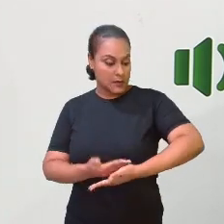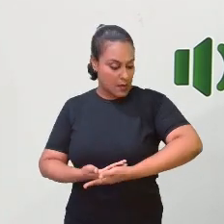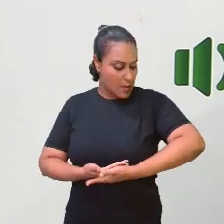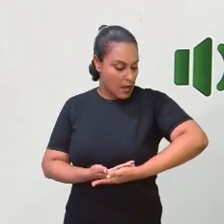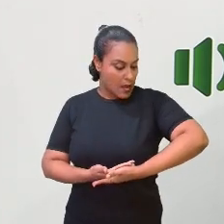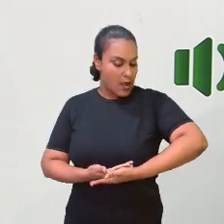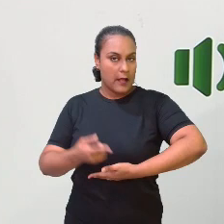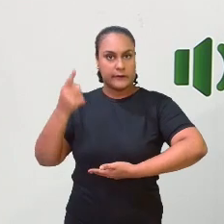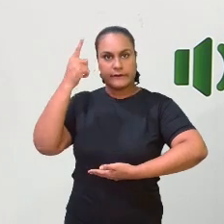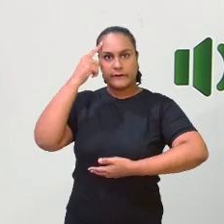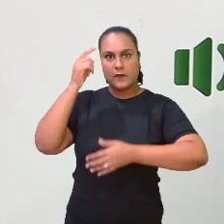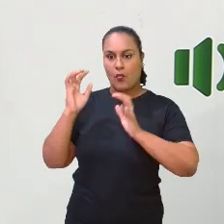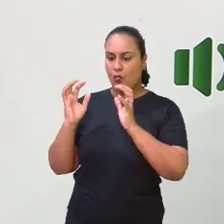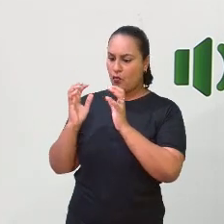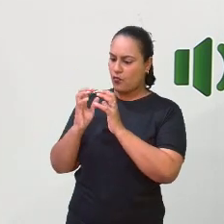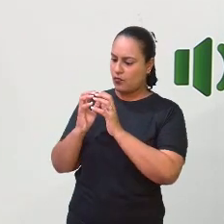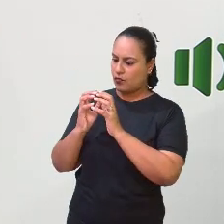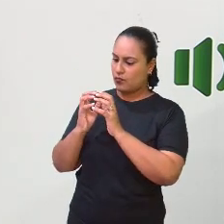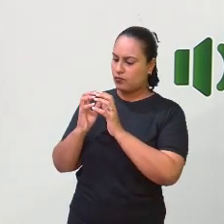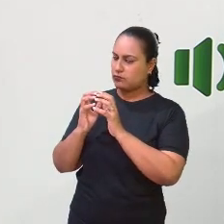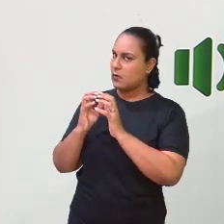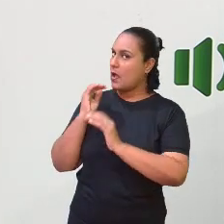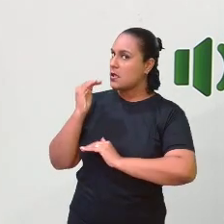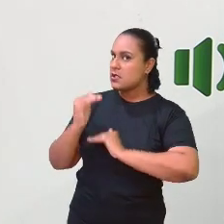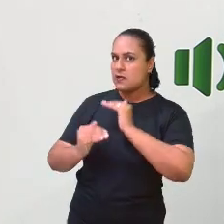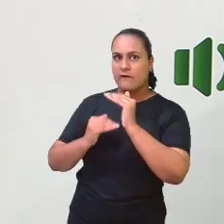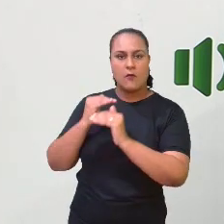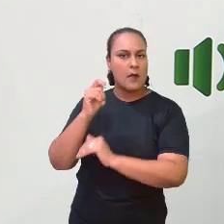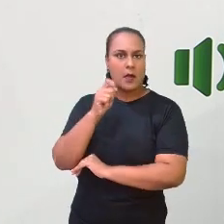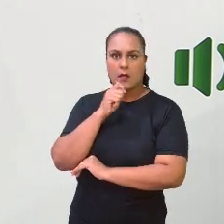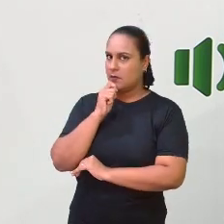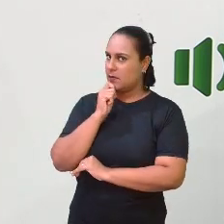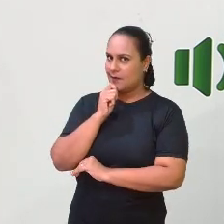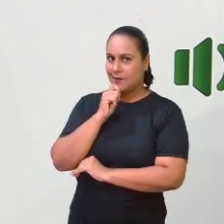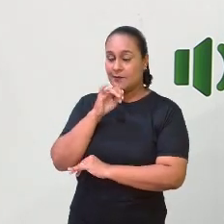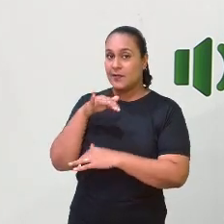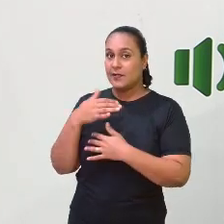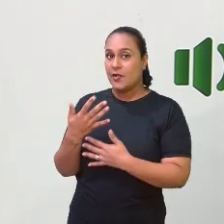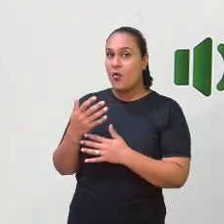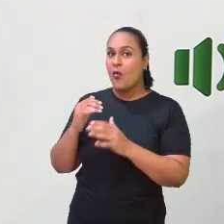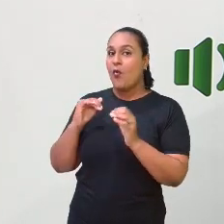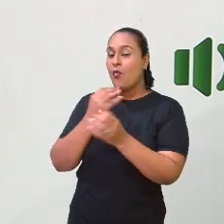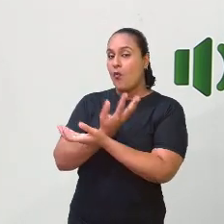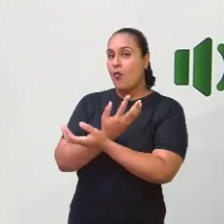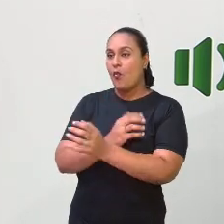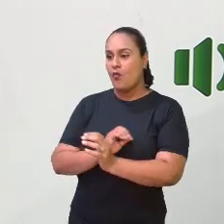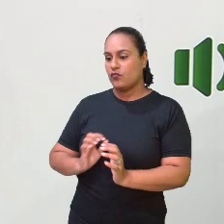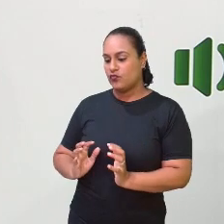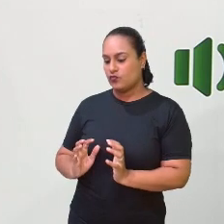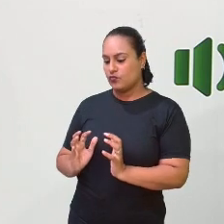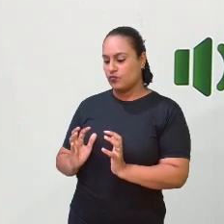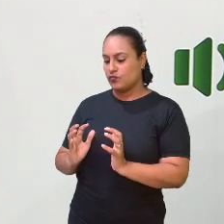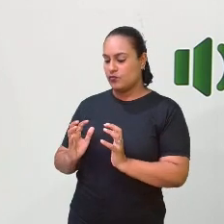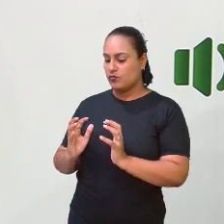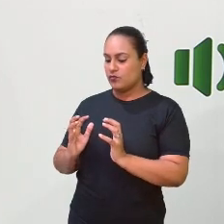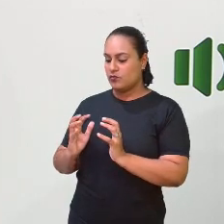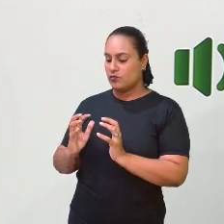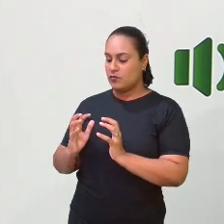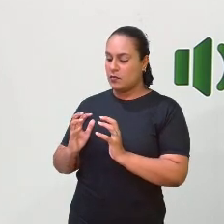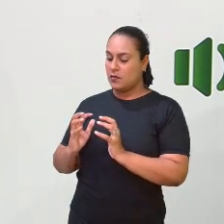está em formação. Então, na medida que os ossos eles vão crescendo, se